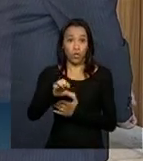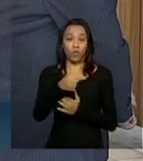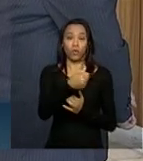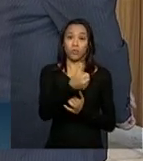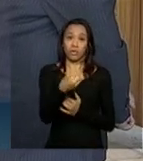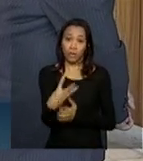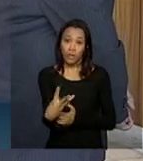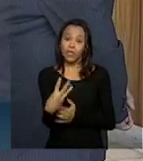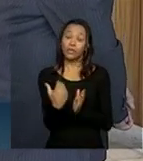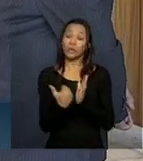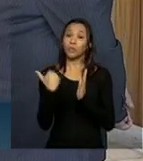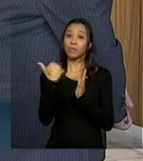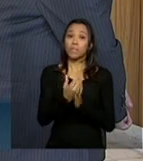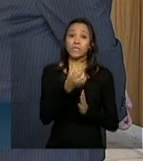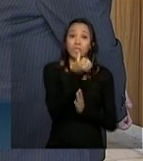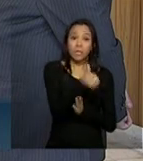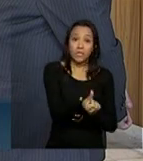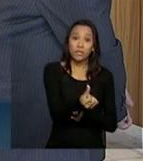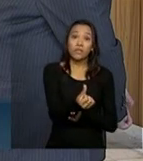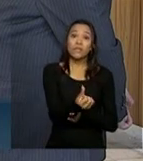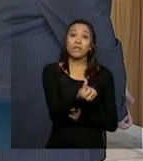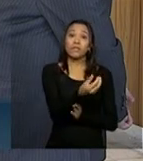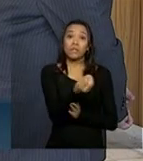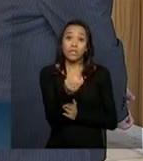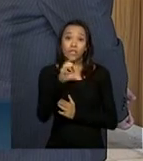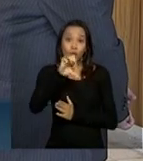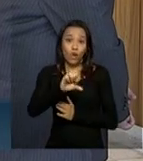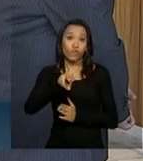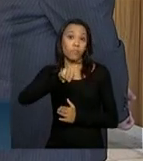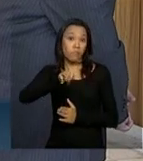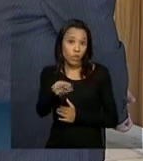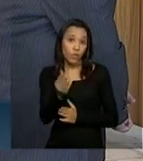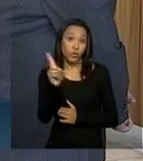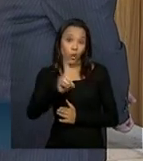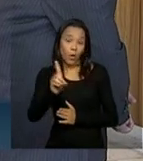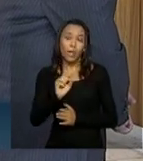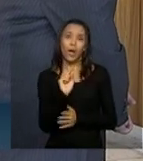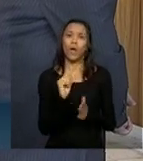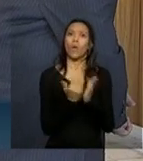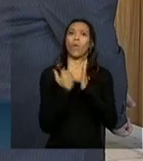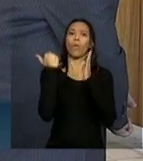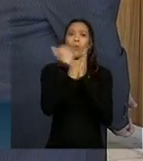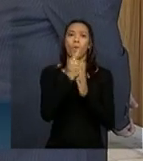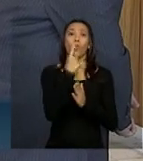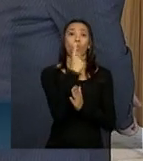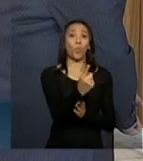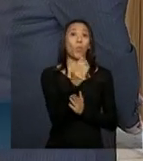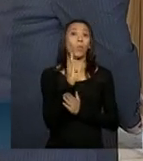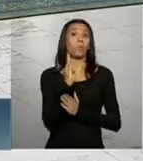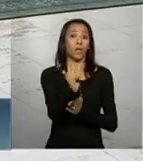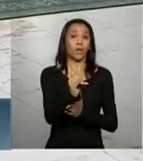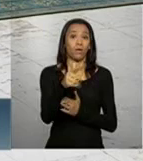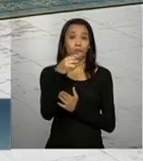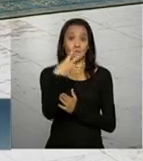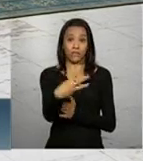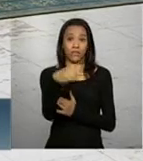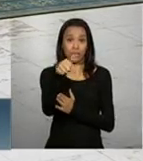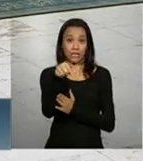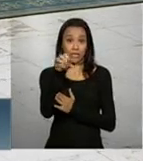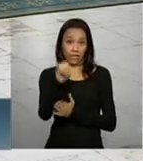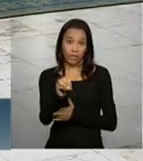aí de 609 milhões de dólares para 1 bilhão 370 milhões de